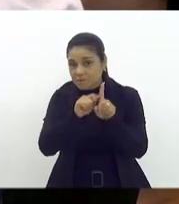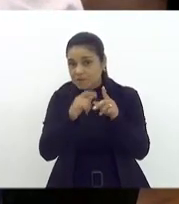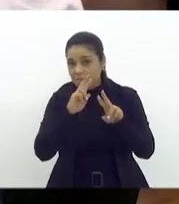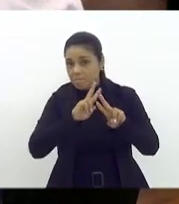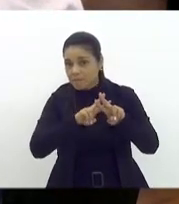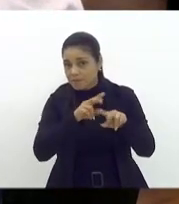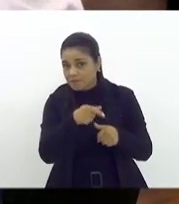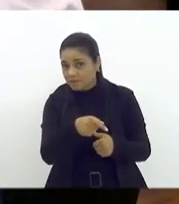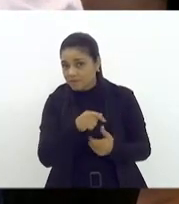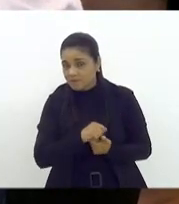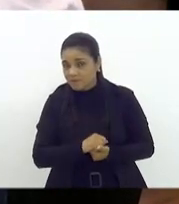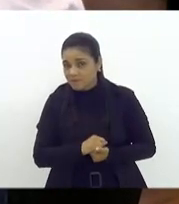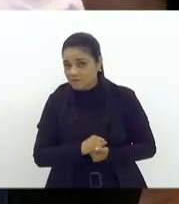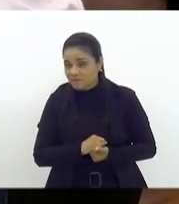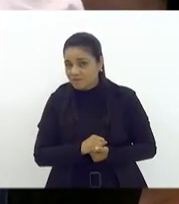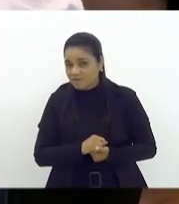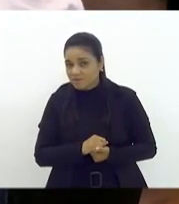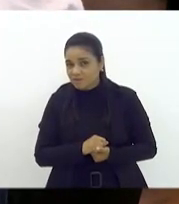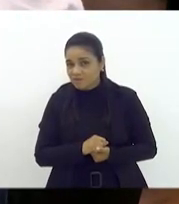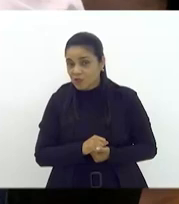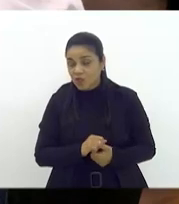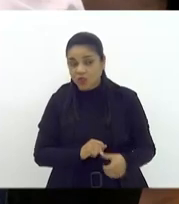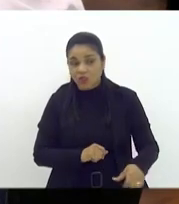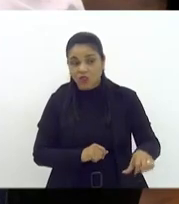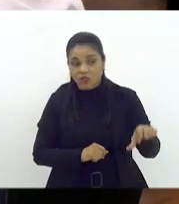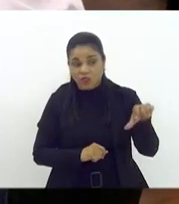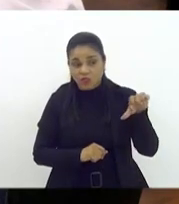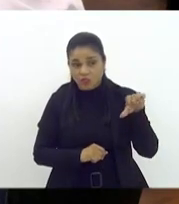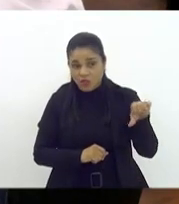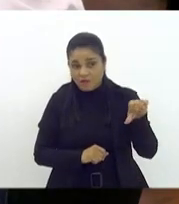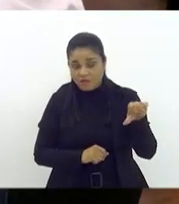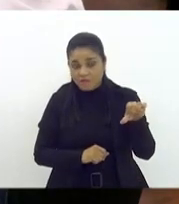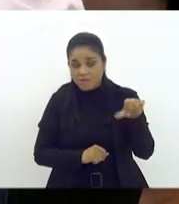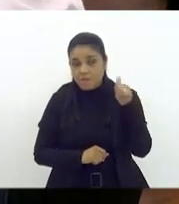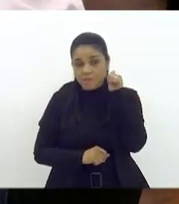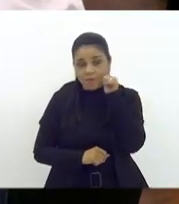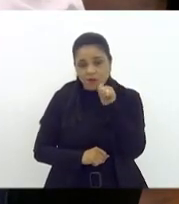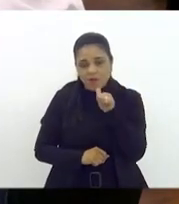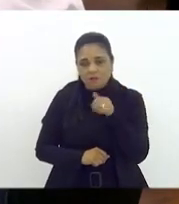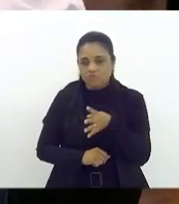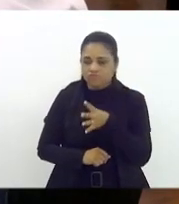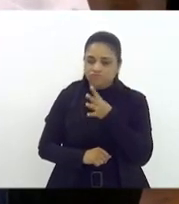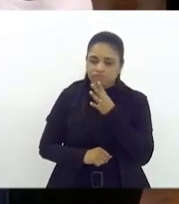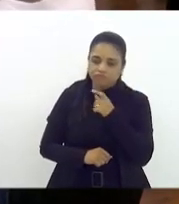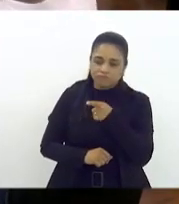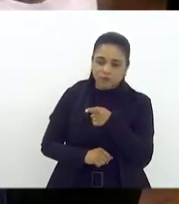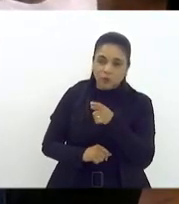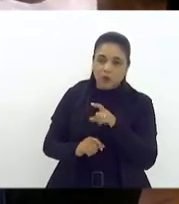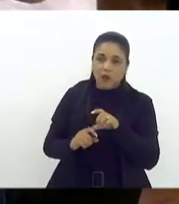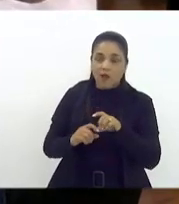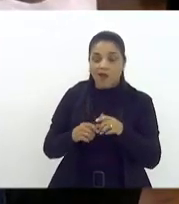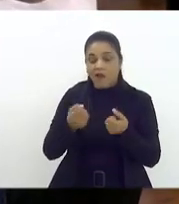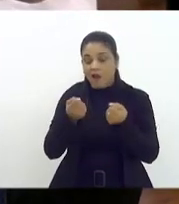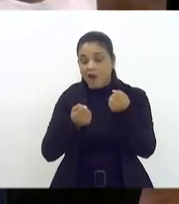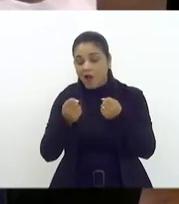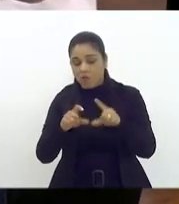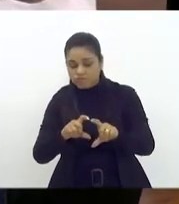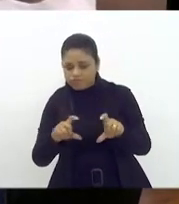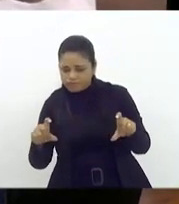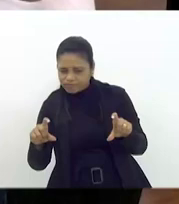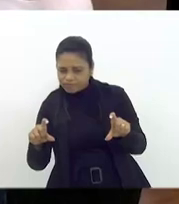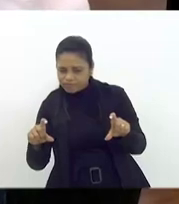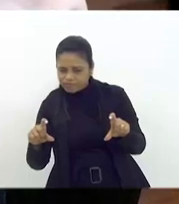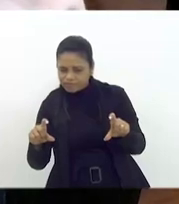Ele simplesmente foi preso porque alguém identificou seu carro Levaram ele para apresentar para essas vítimas